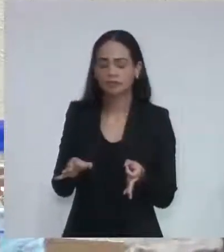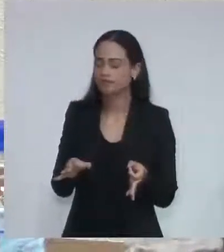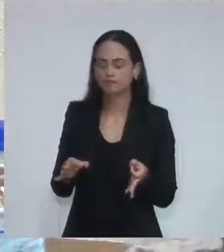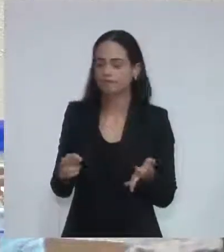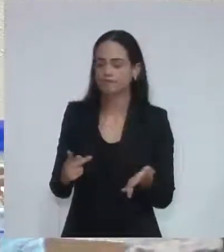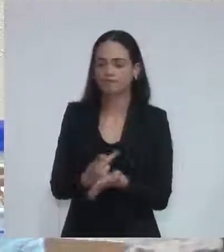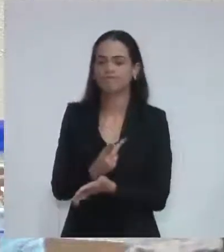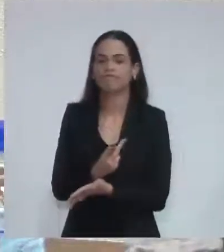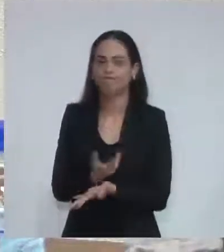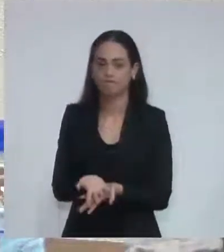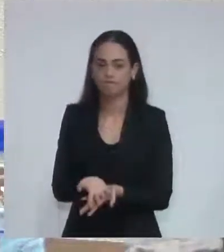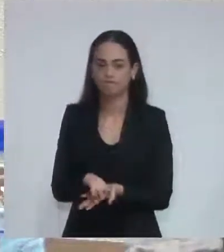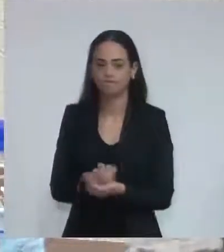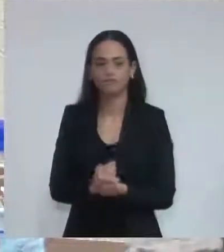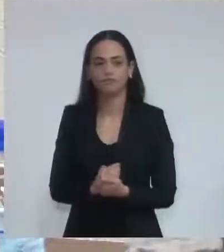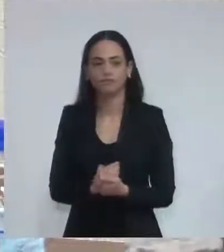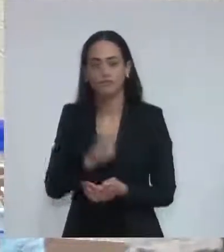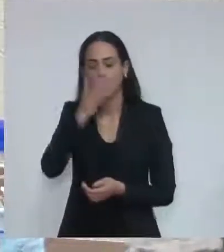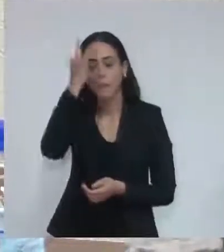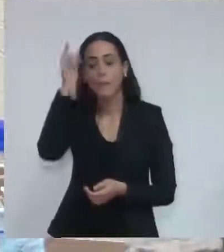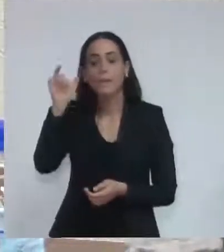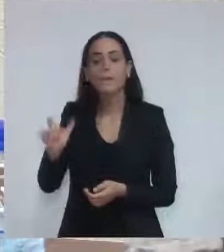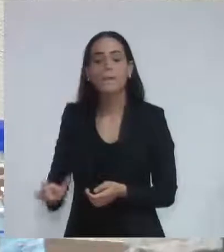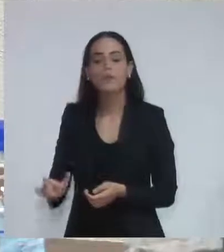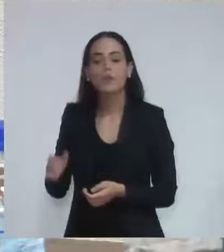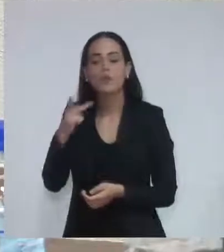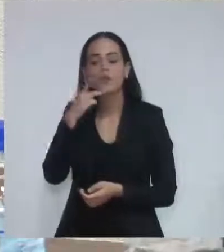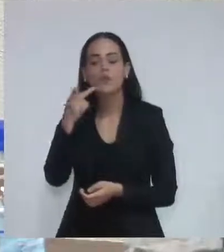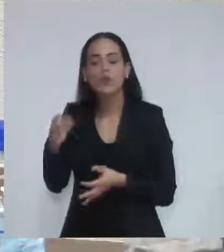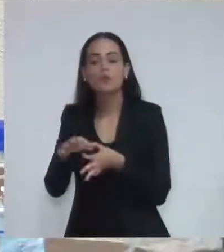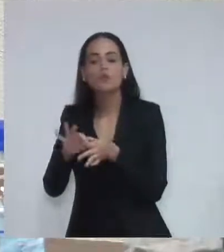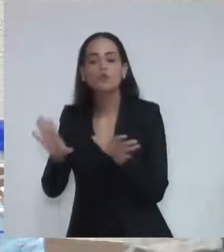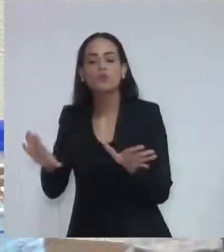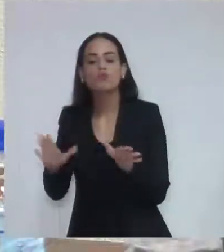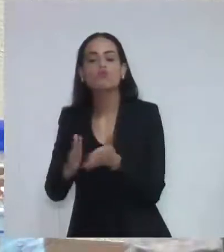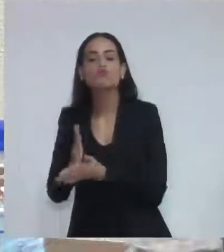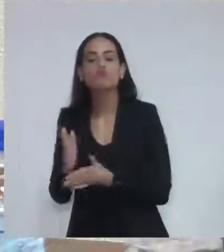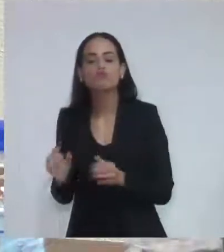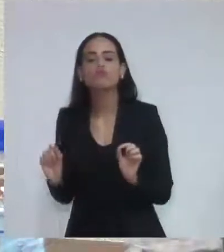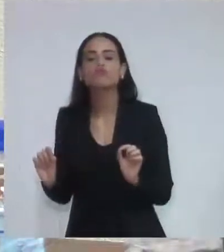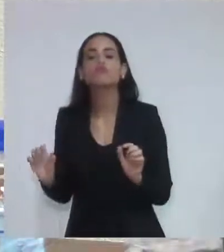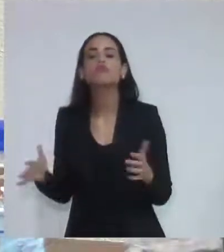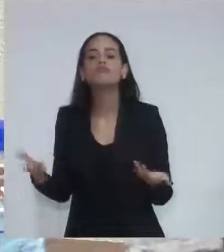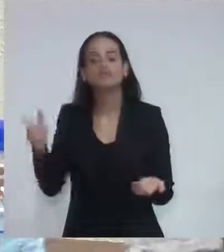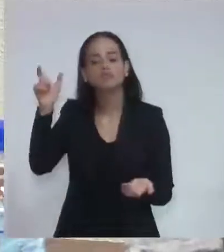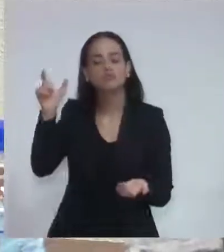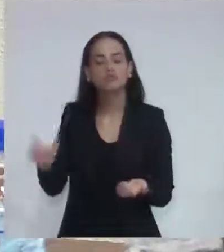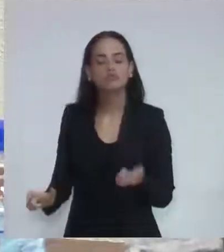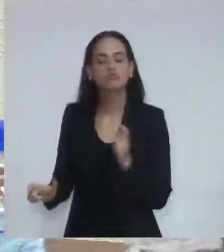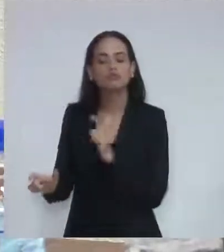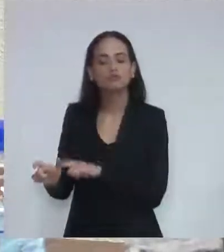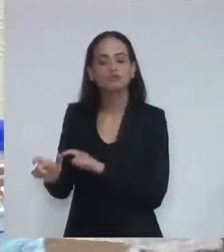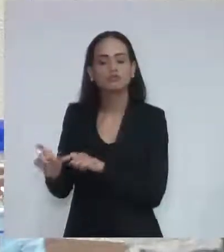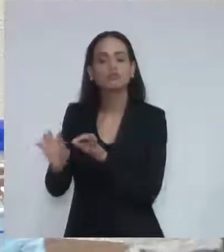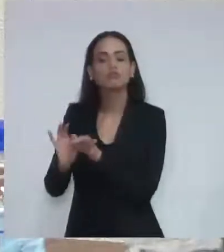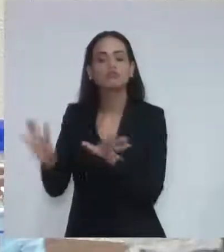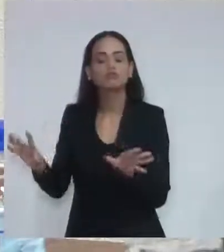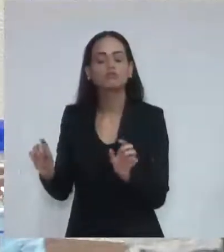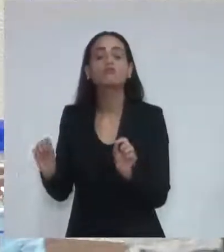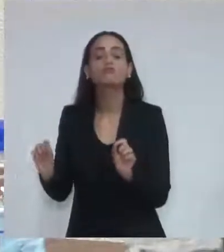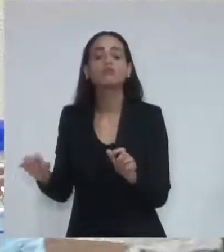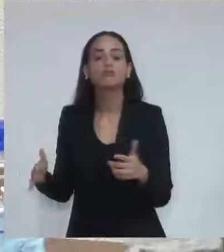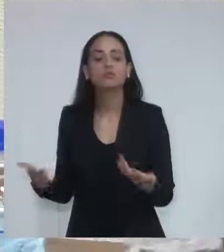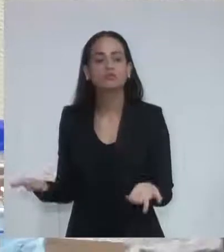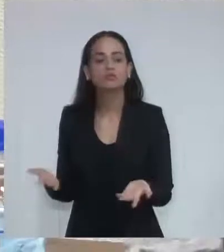isso. Quem foi que autorizou? Alguém autorizou. Eu quero saber também quem foi que autorizou. E outra, existe a